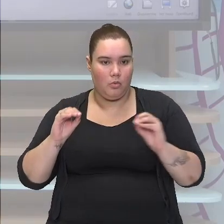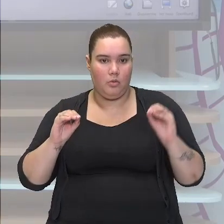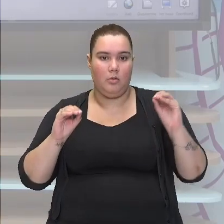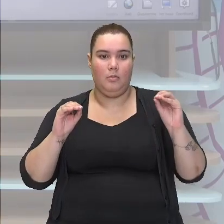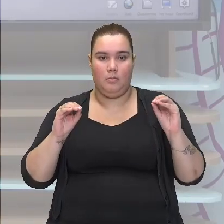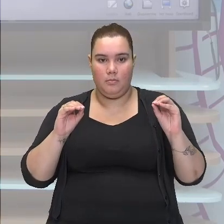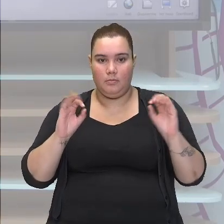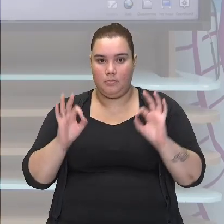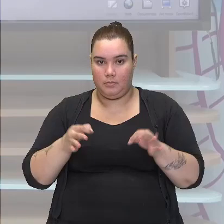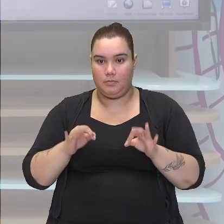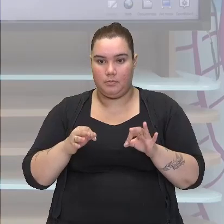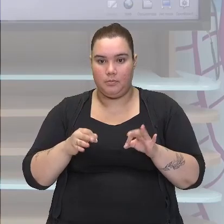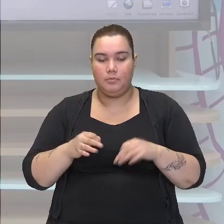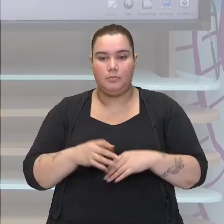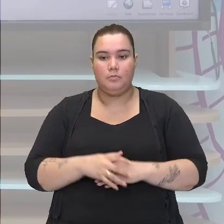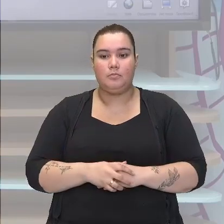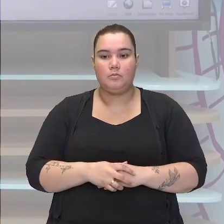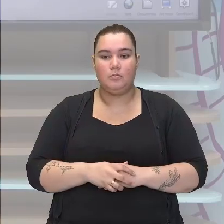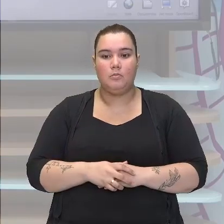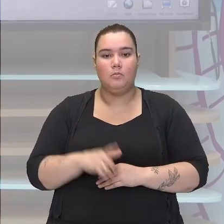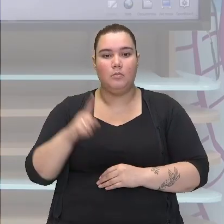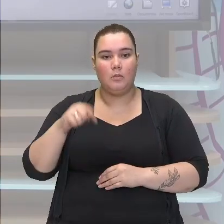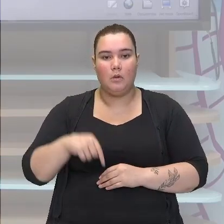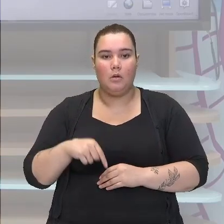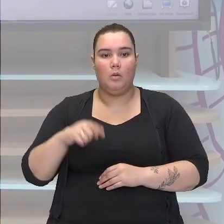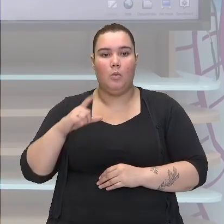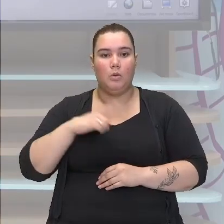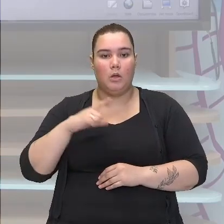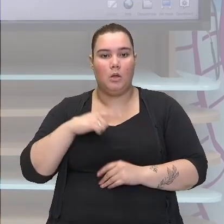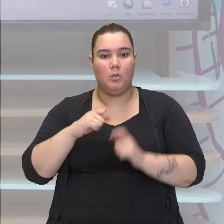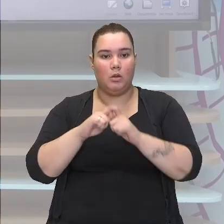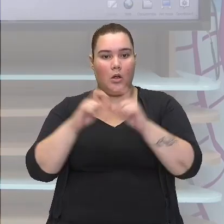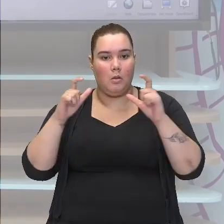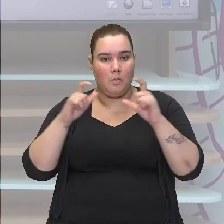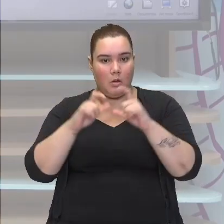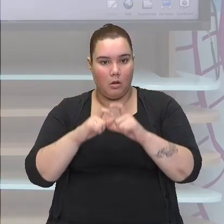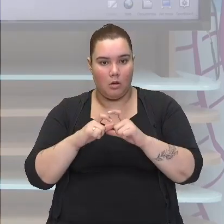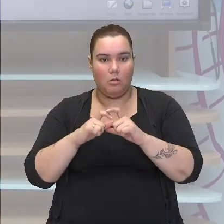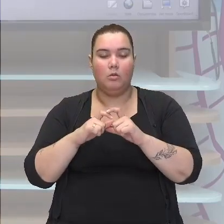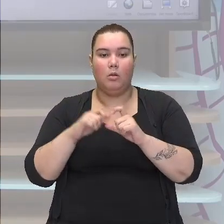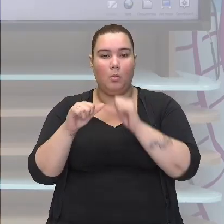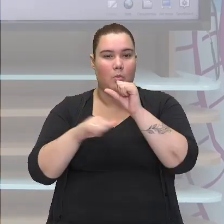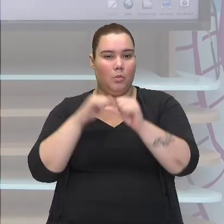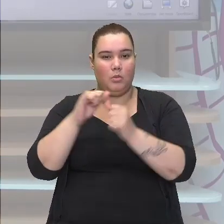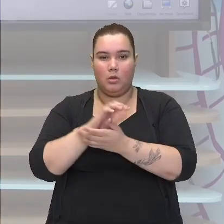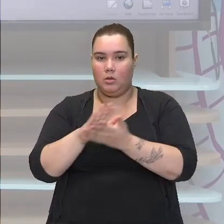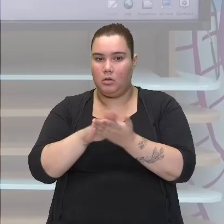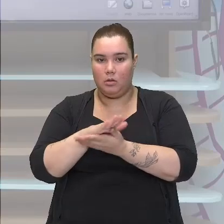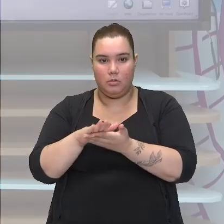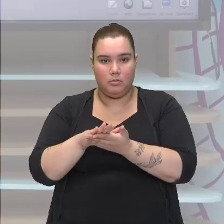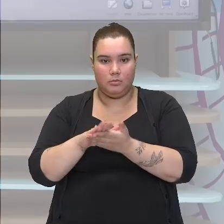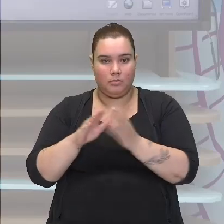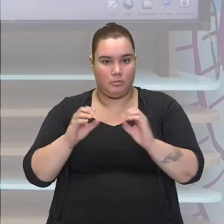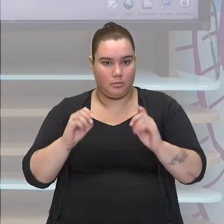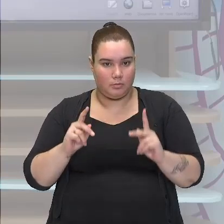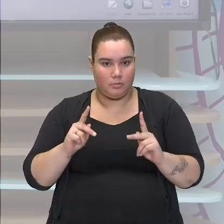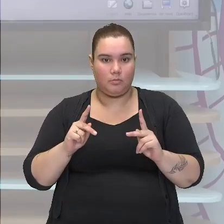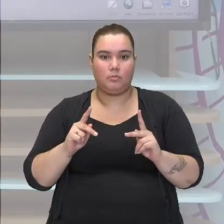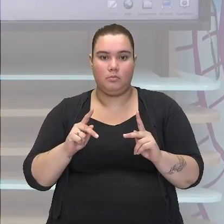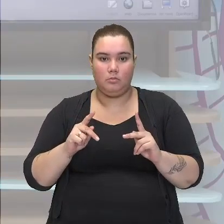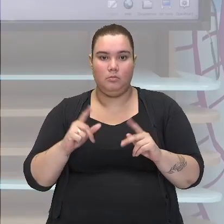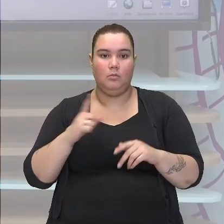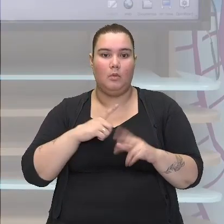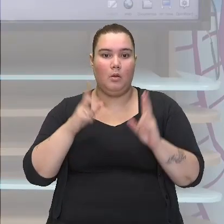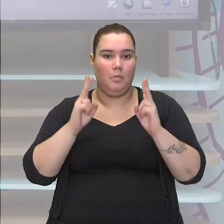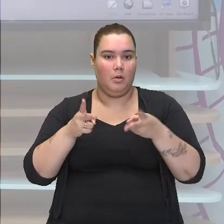lado, beleza? Mantendo o tamanho, não distorce, certo? E mantendo